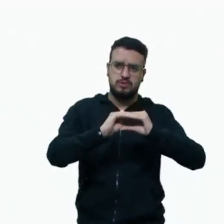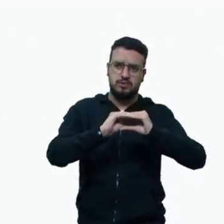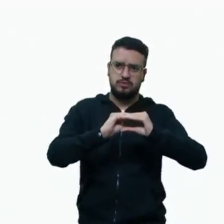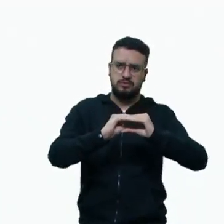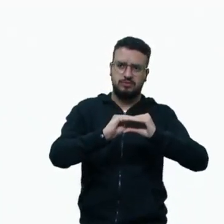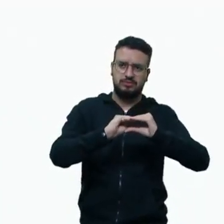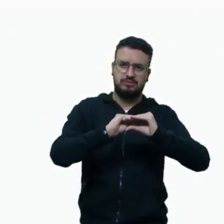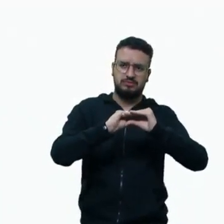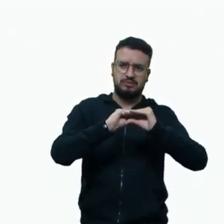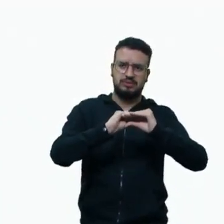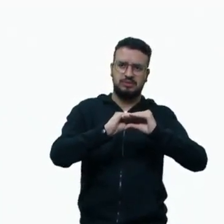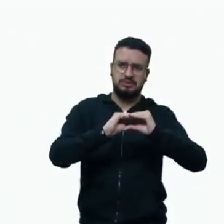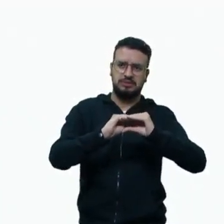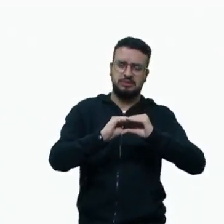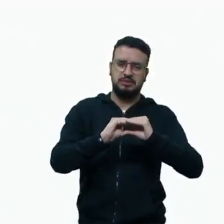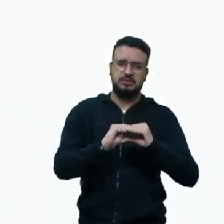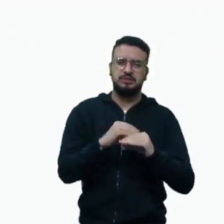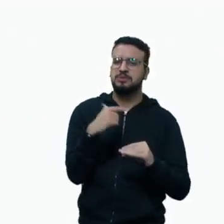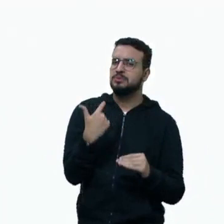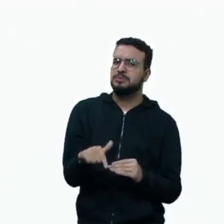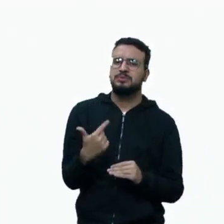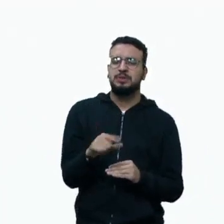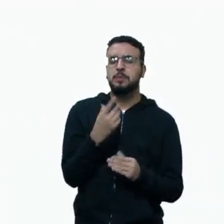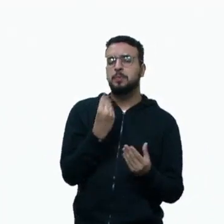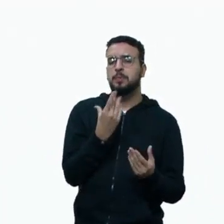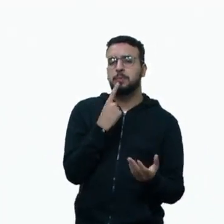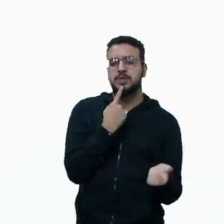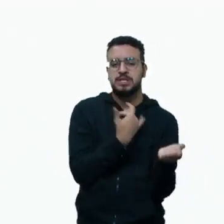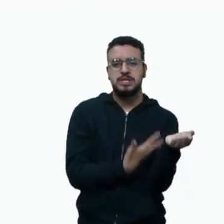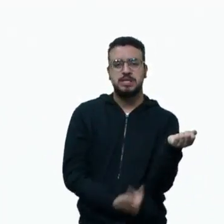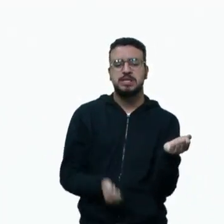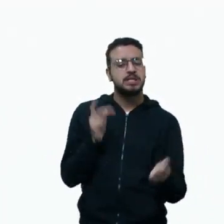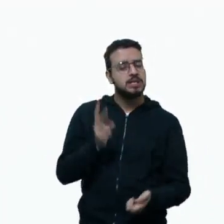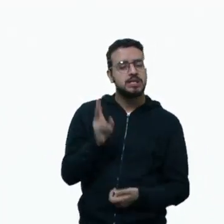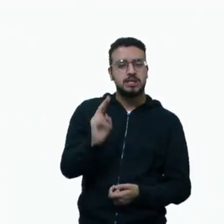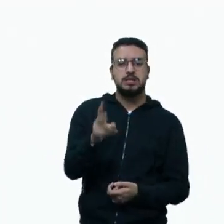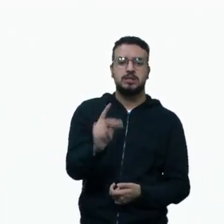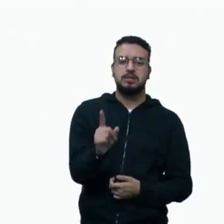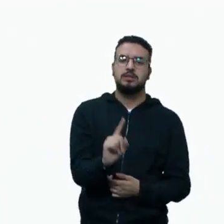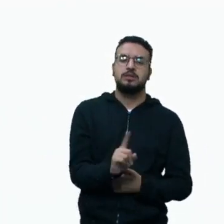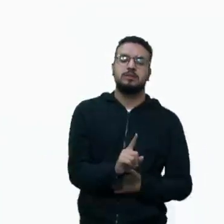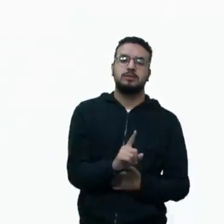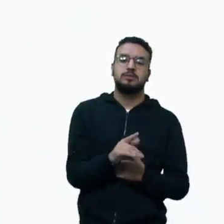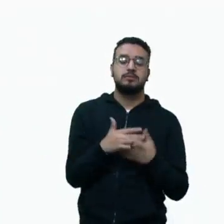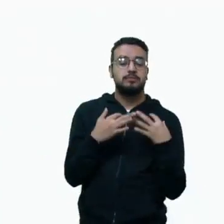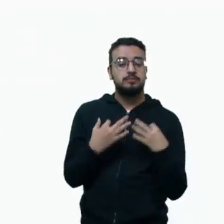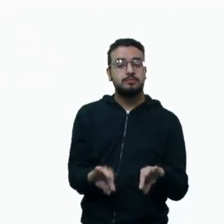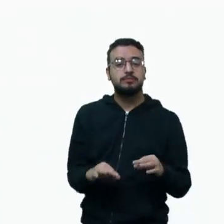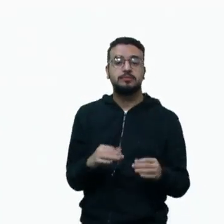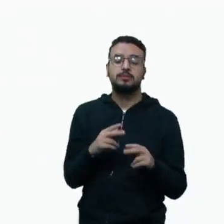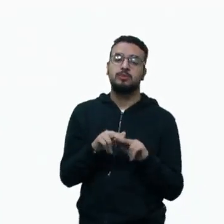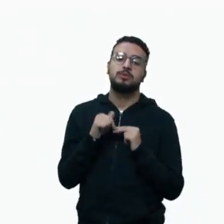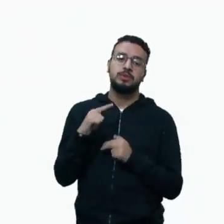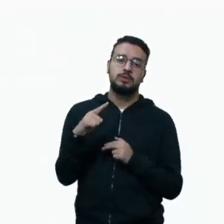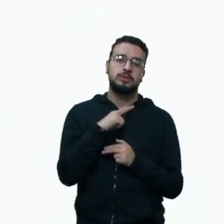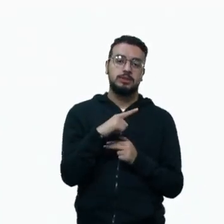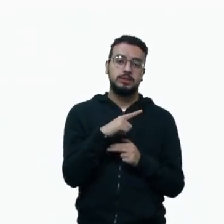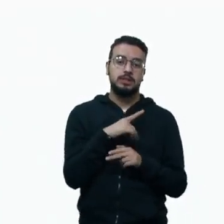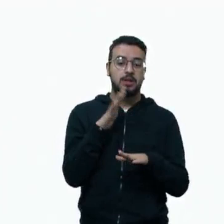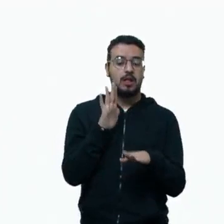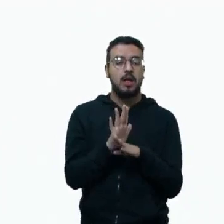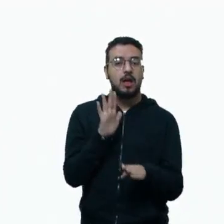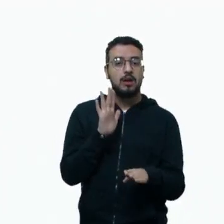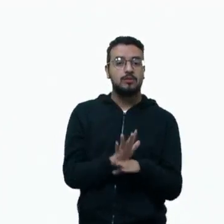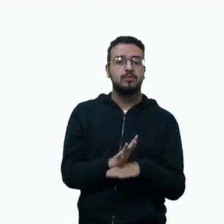ela não está totalmente cheia de sangue a todo tempo. E justamente por conta disso, ela possui o auxílio dos